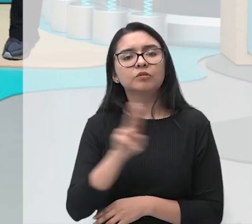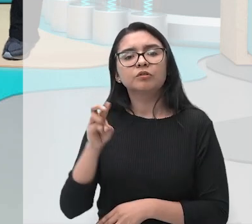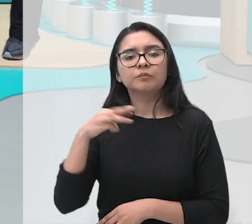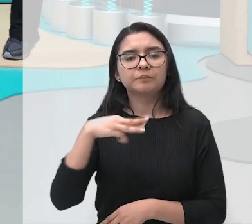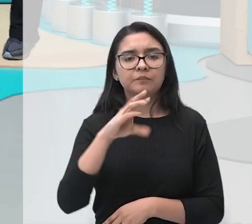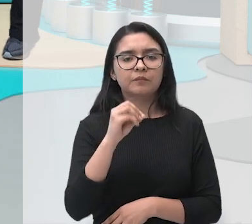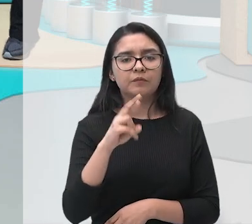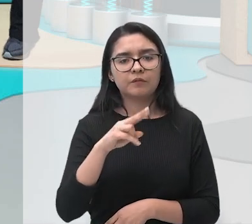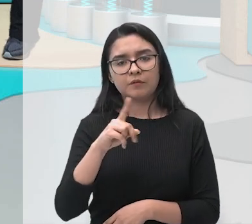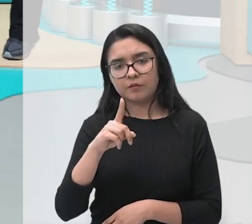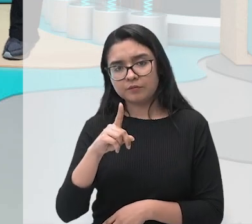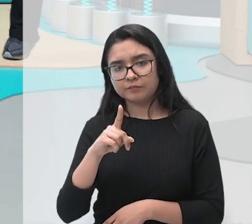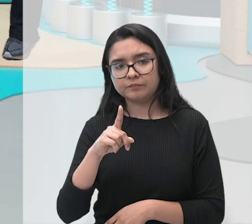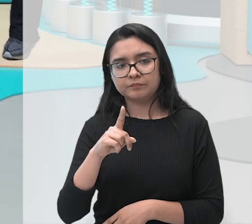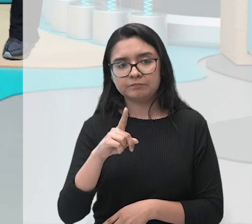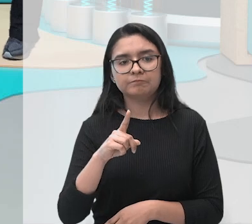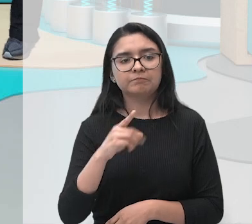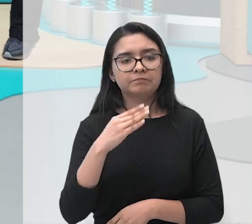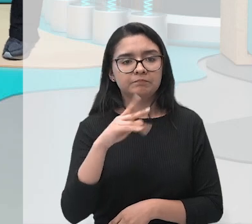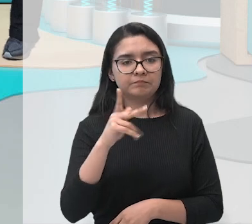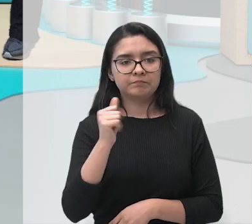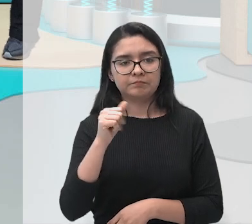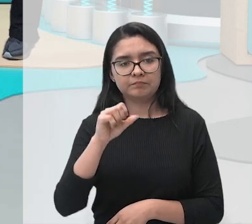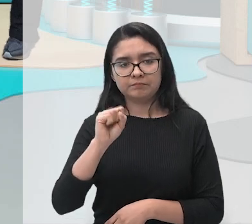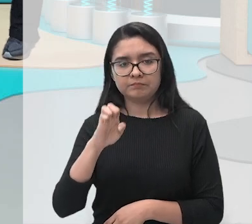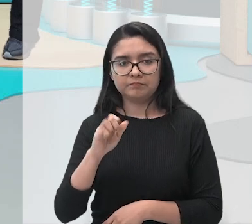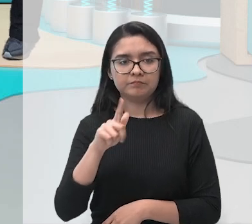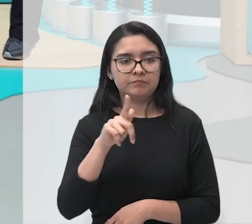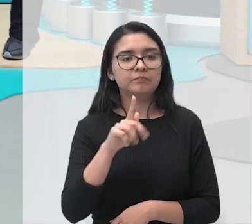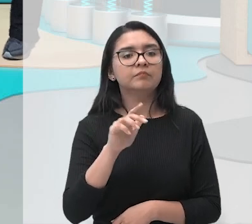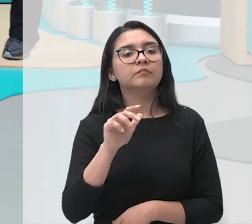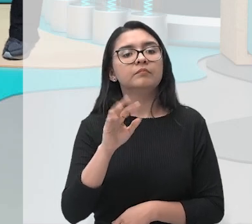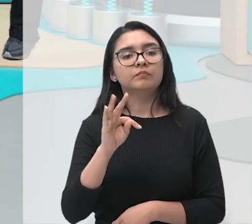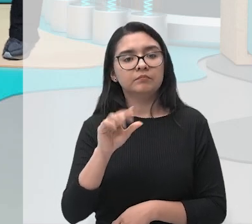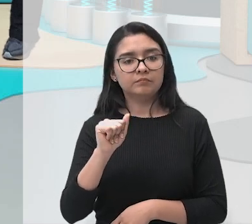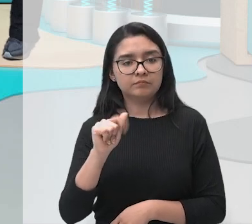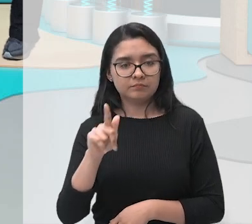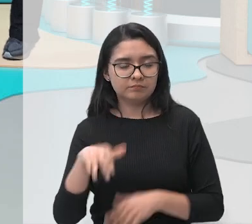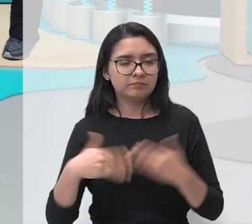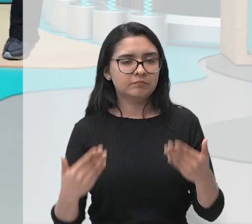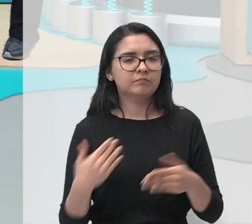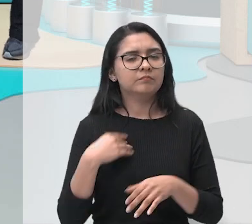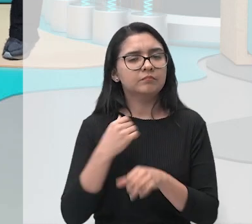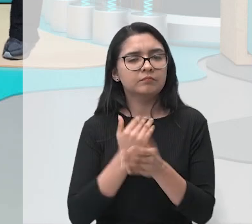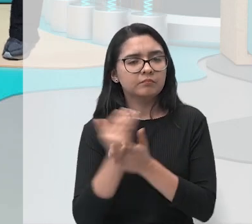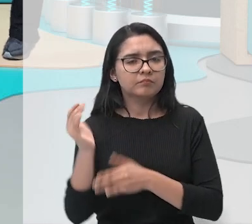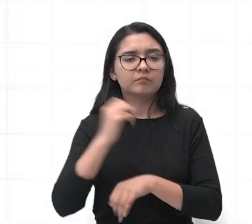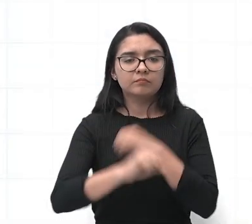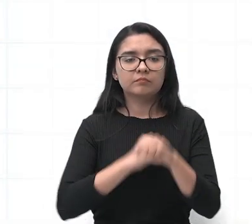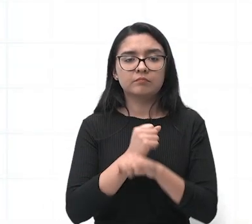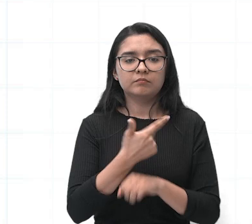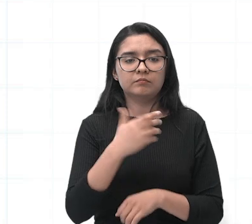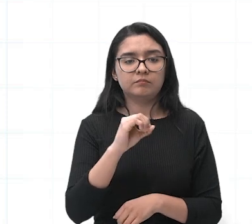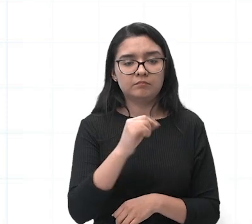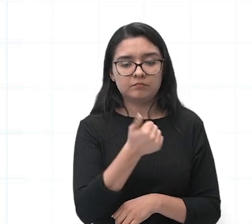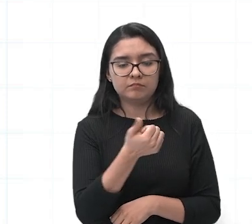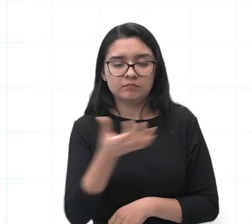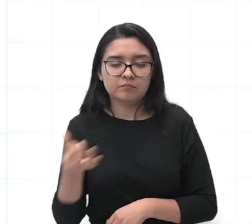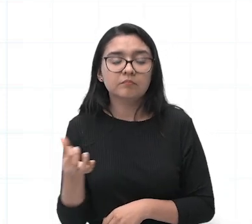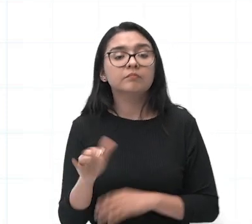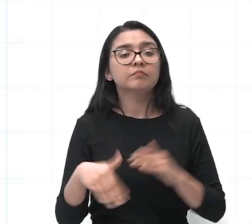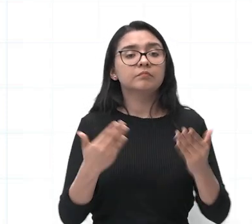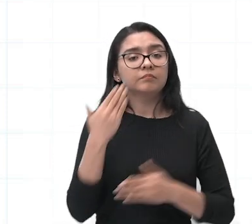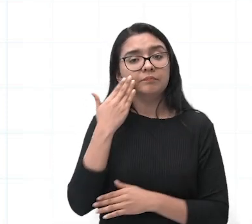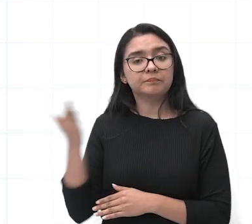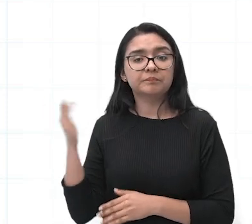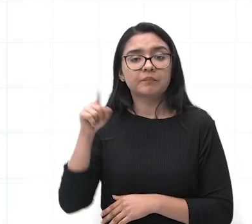que começou a ser disputado lá em 2016. Vamos conhecer um pouquinho? Olha só, o World Chase